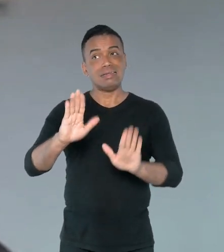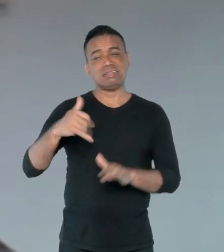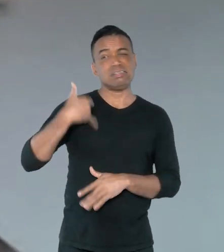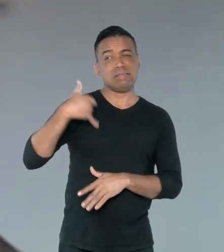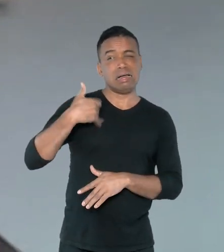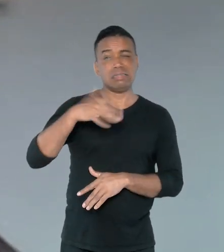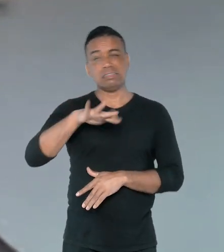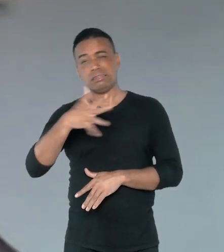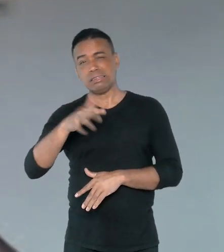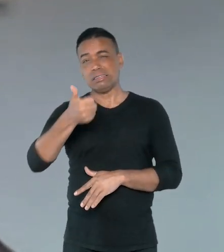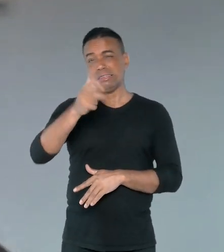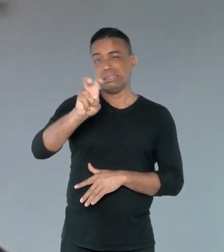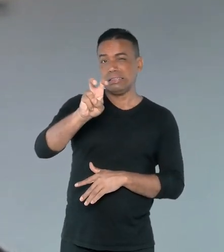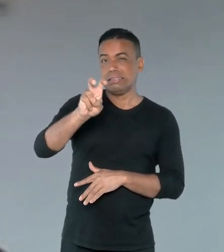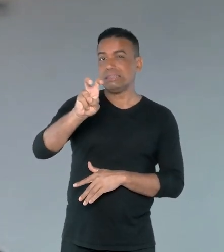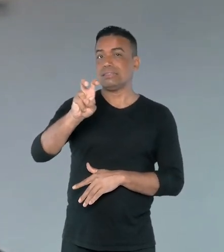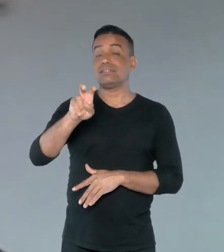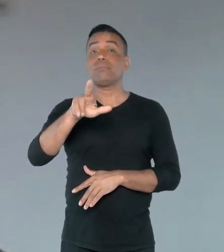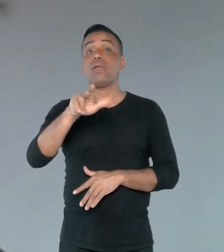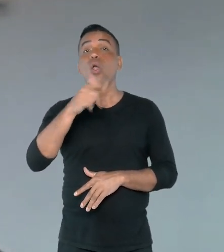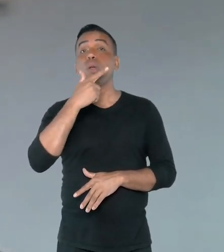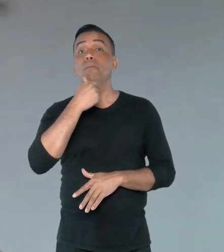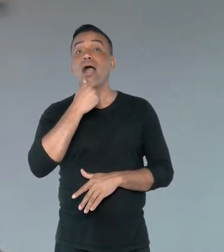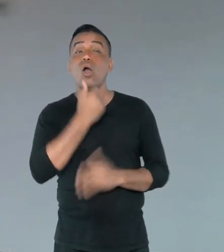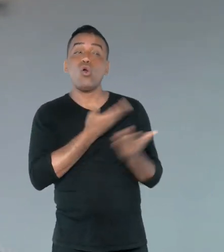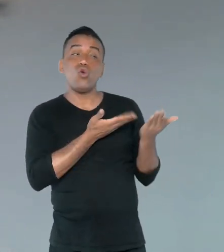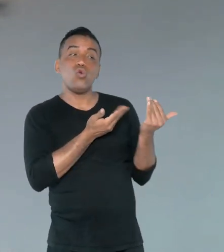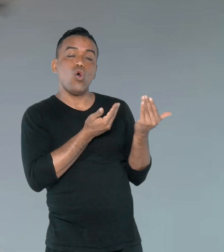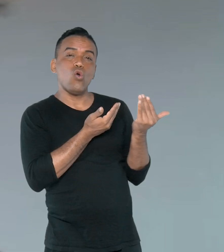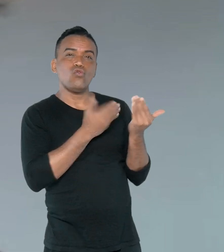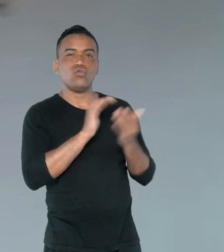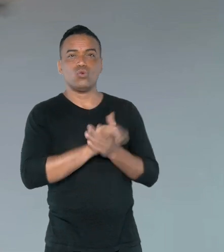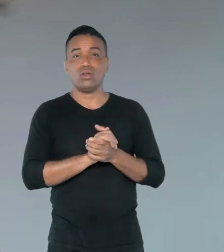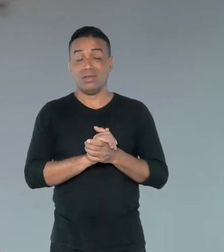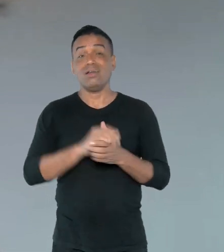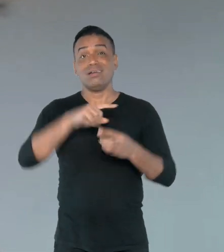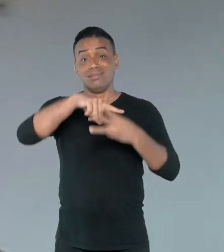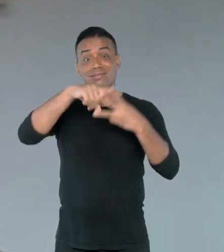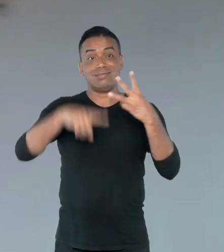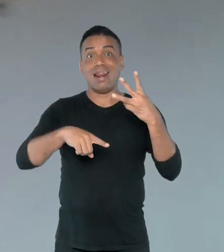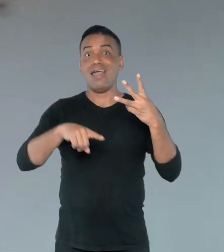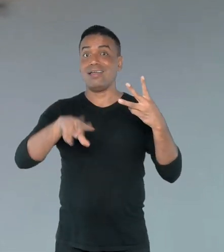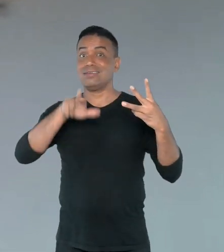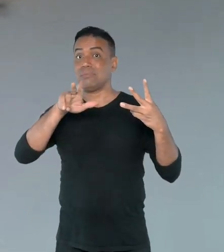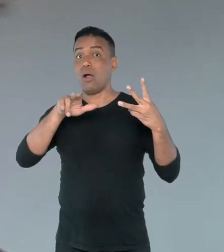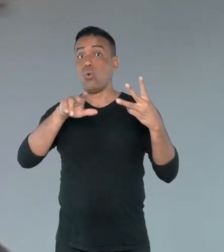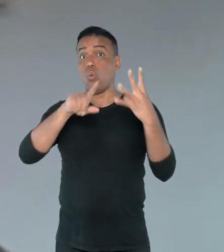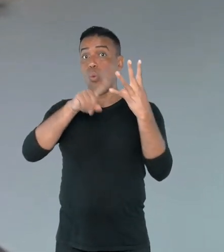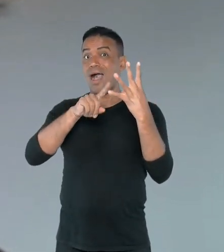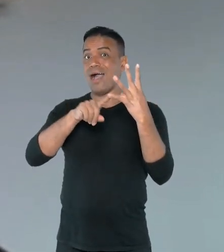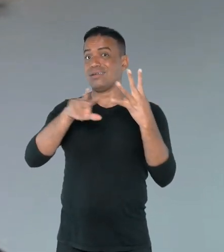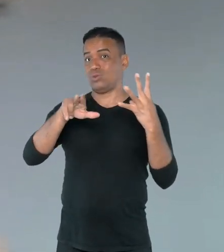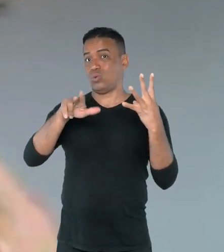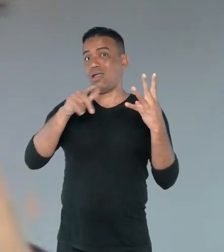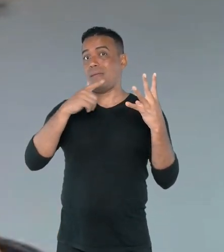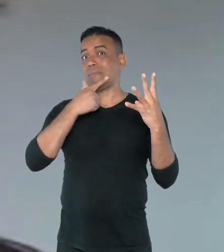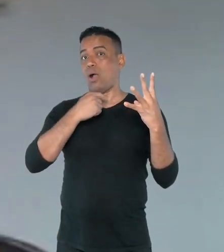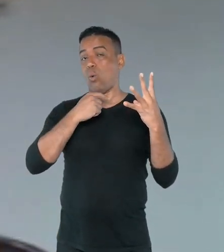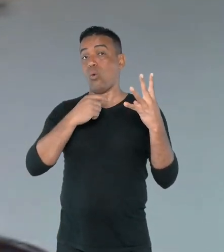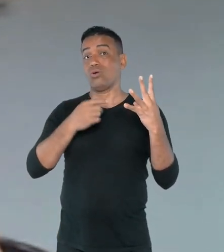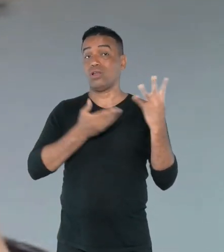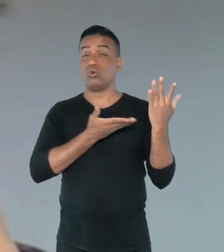anos, o meu irmão mais novinho, eu tenho mais 3 irmãos, nós somos 4 hoje. E o mais